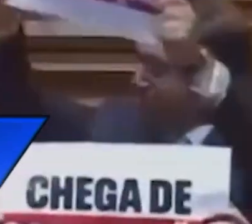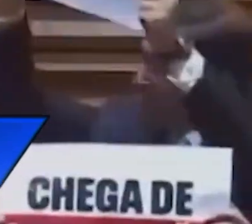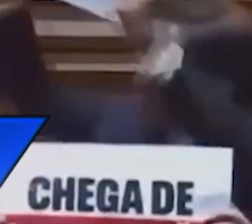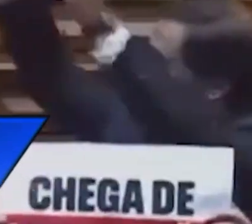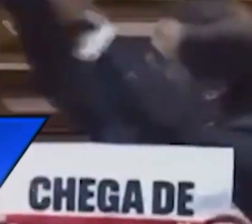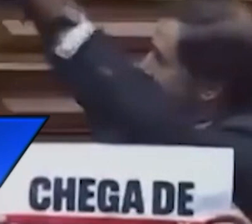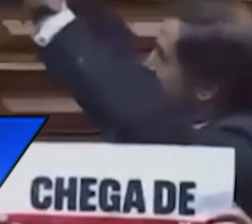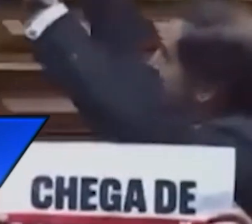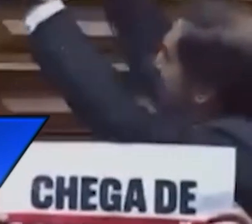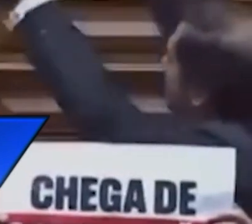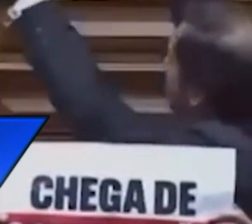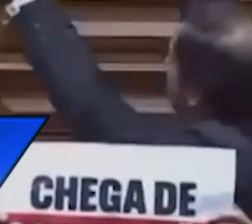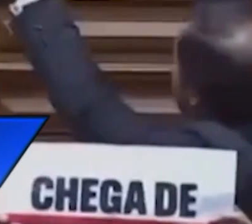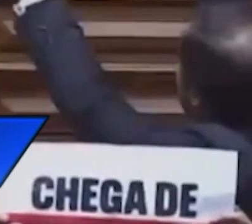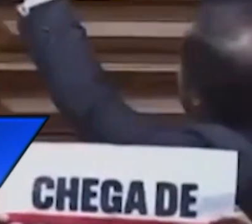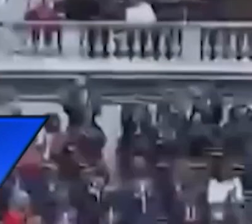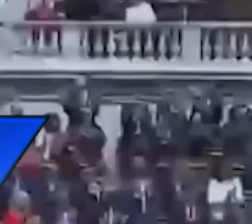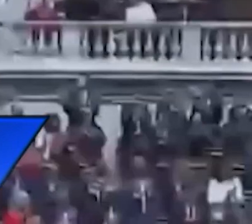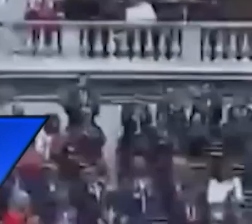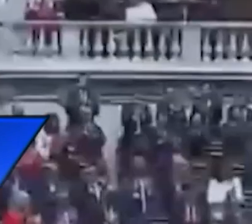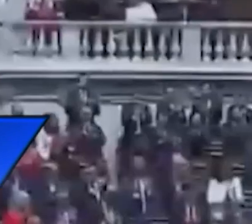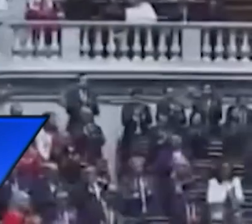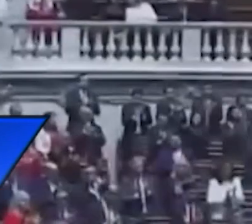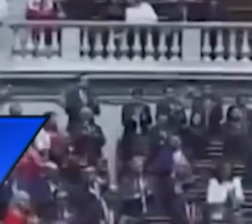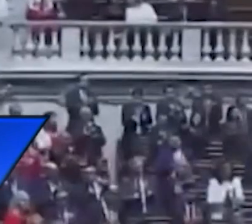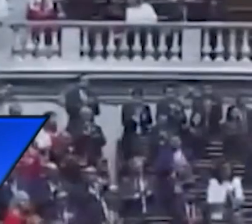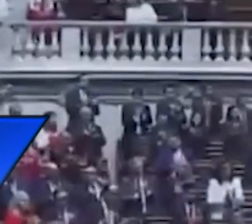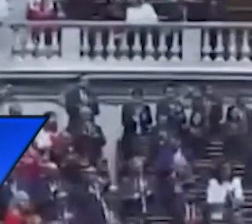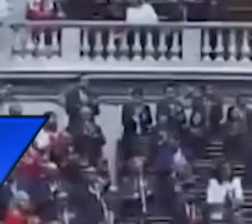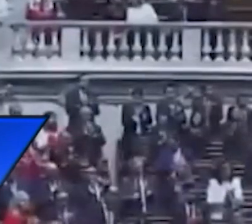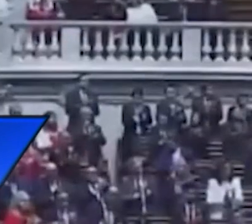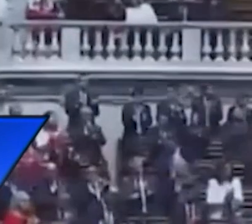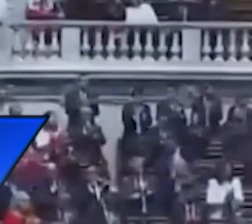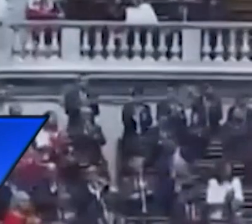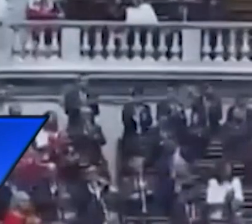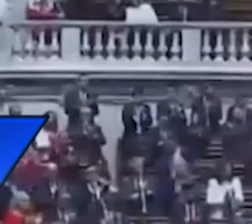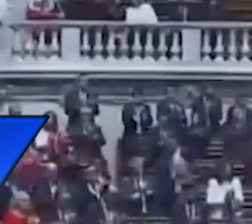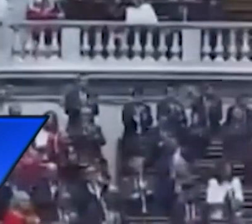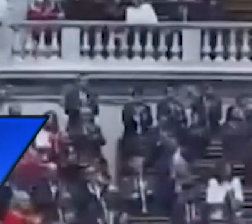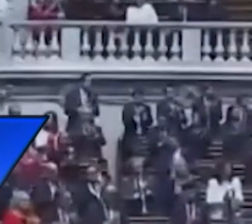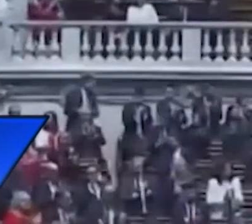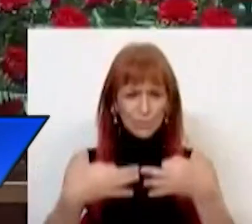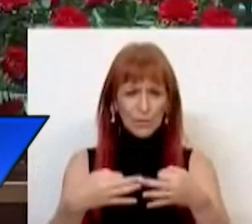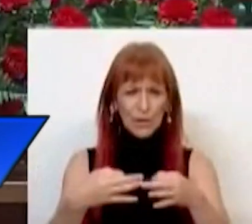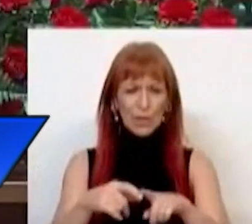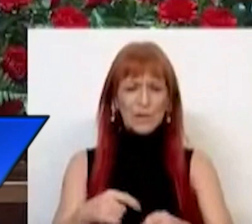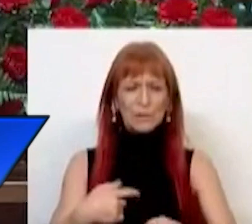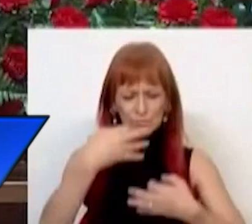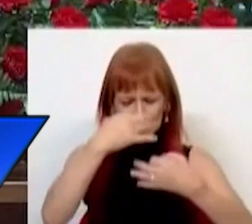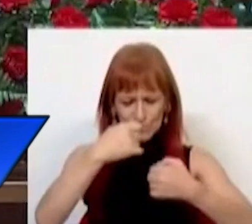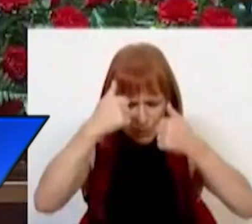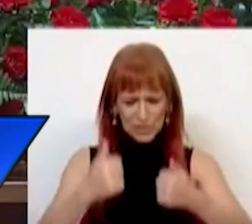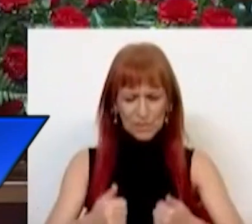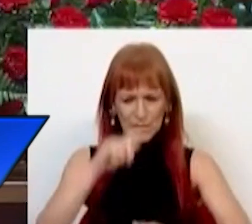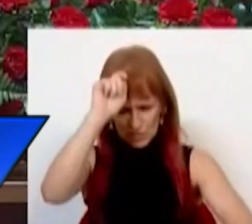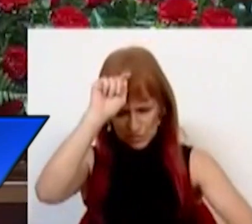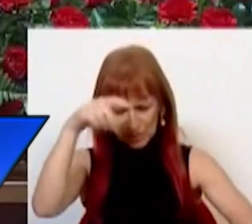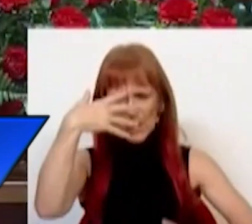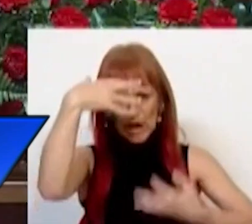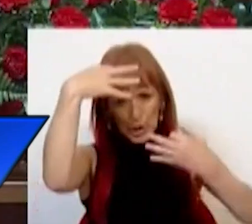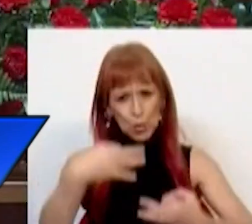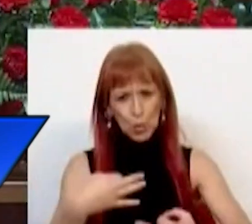de extrema direita português se manifestaram os alunos o presidente do Parlamento português